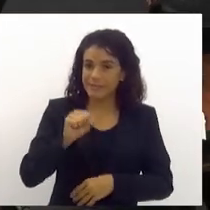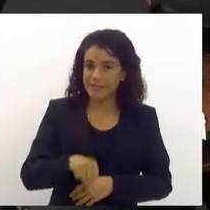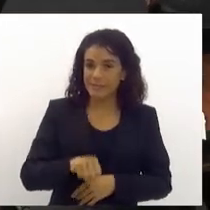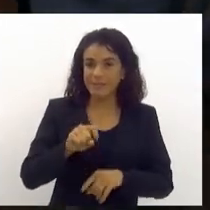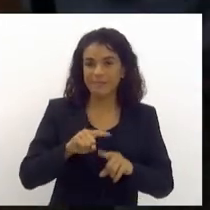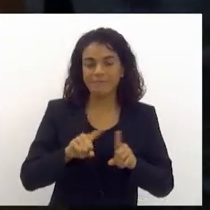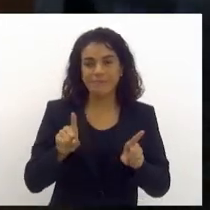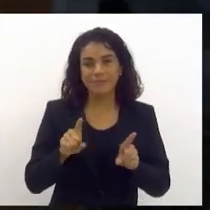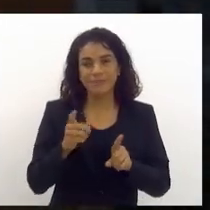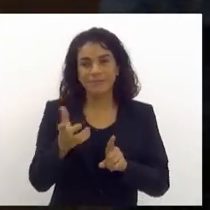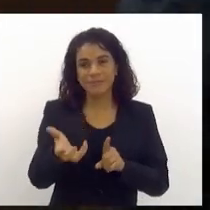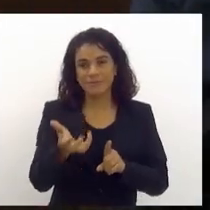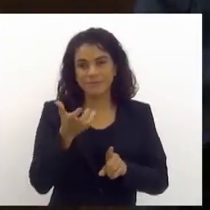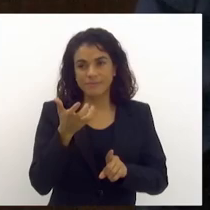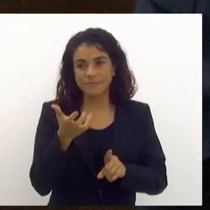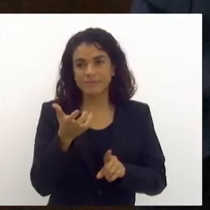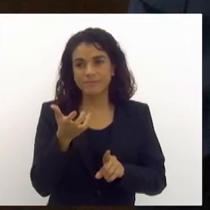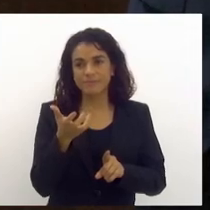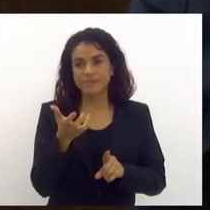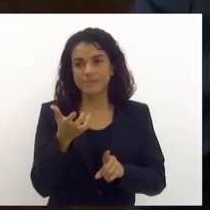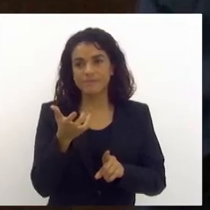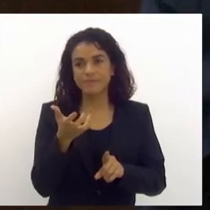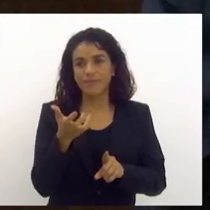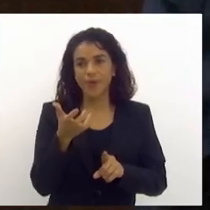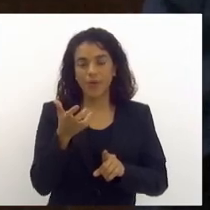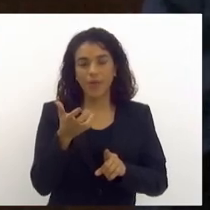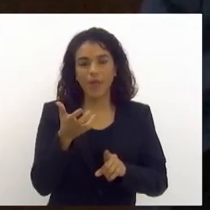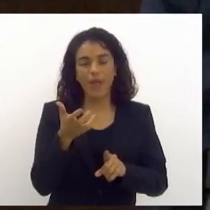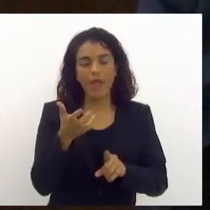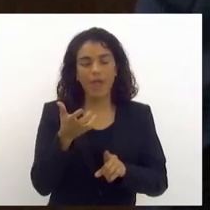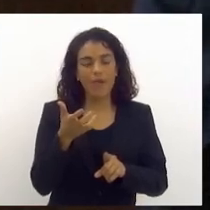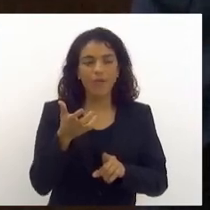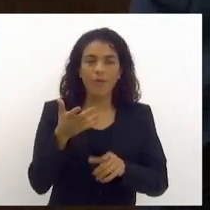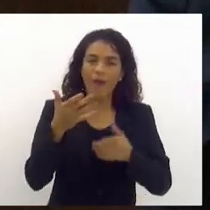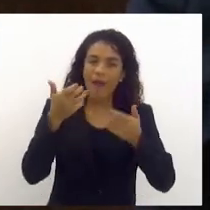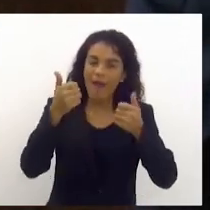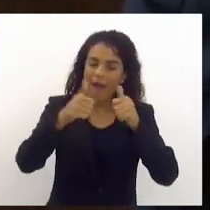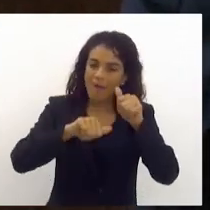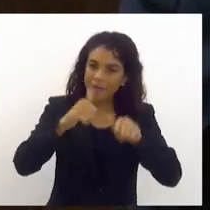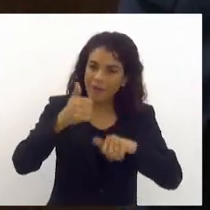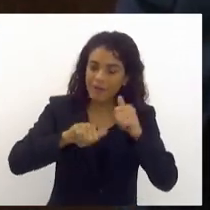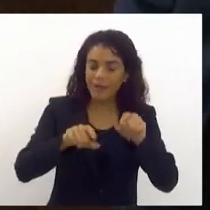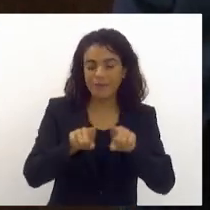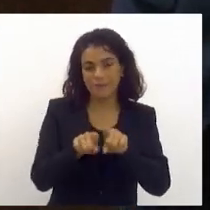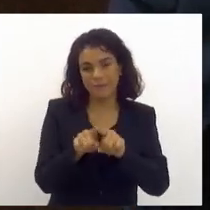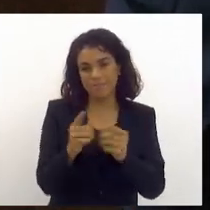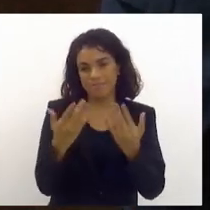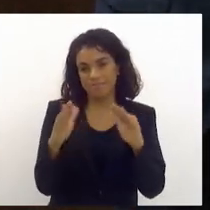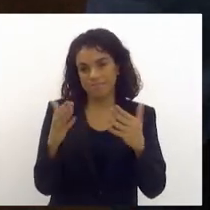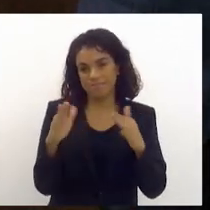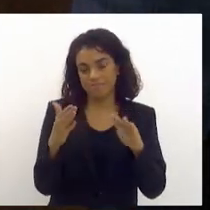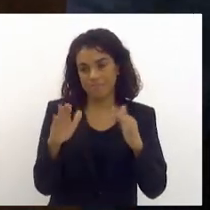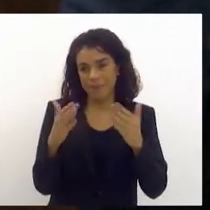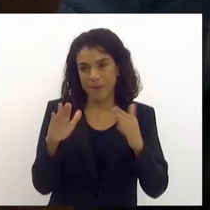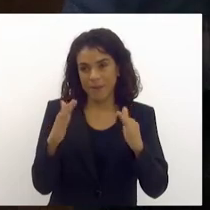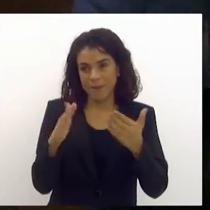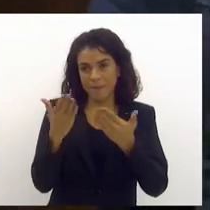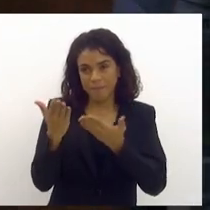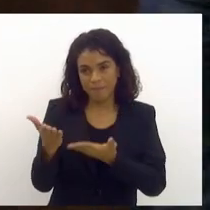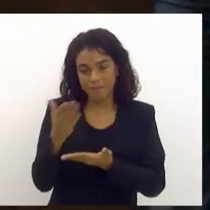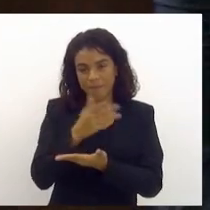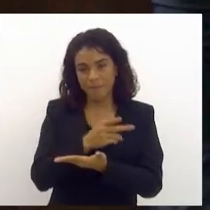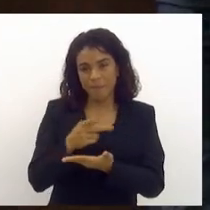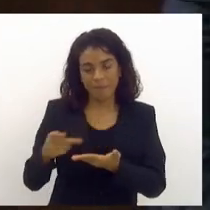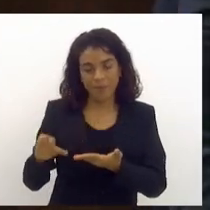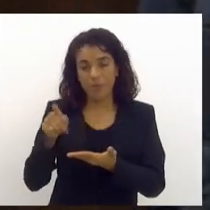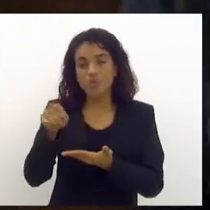mas eu quero fazer uma análise aqui e parabenizar a Vossa Excelência, que eu não tenho dúvida que o senhor é o